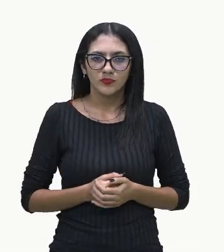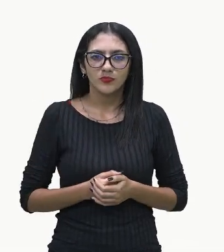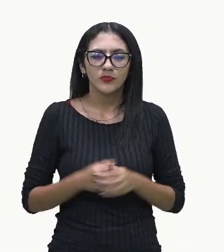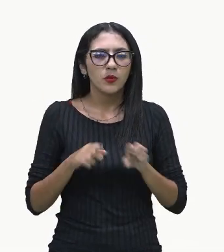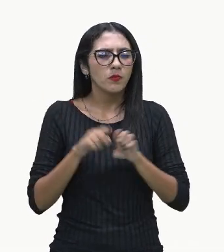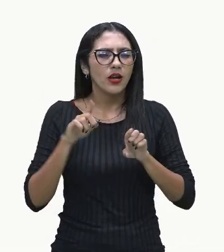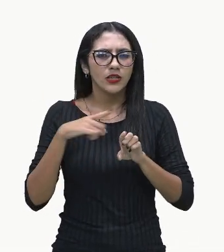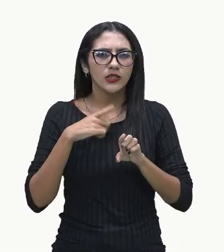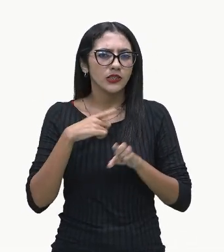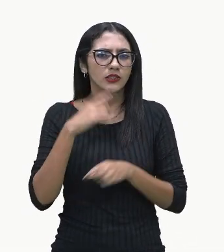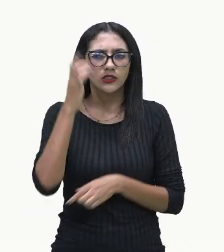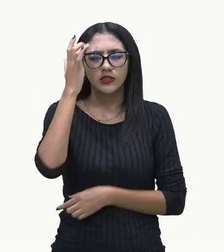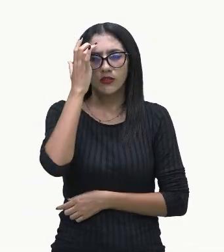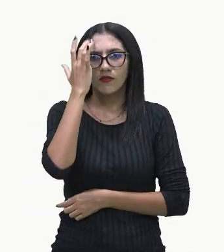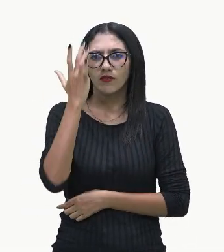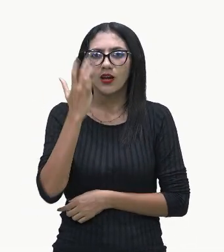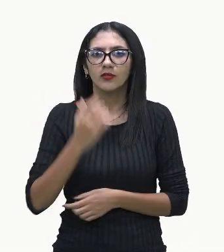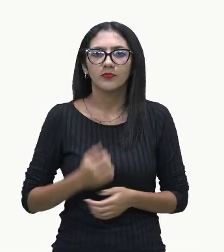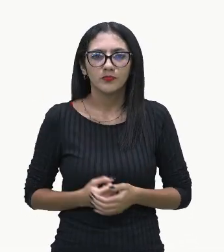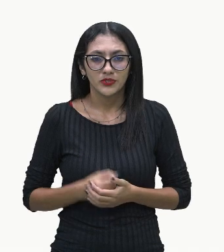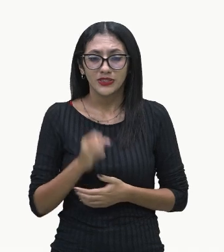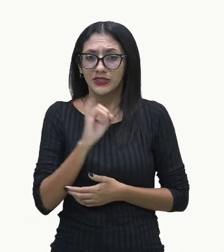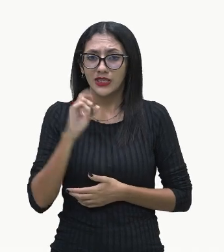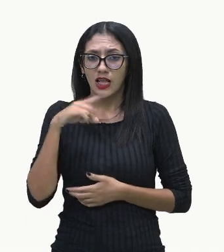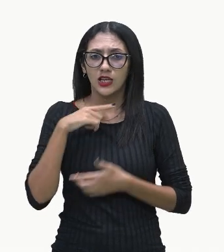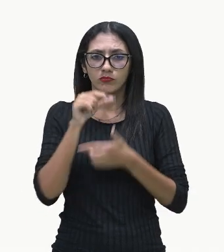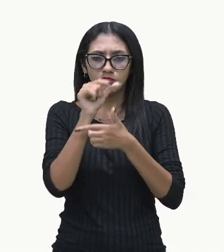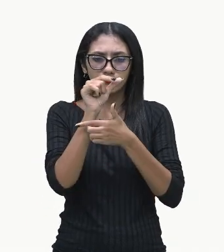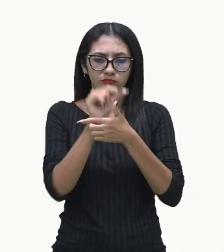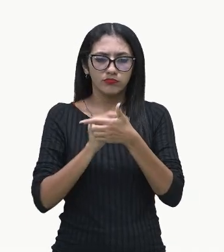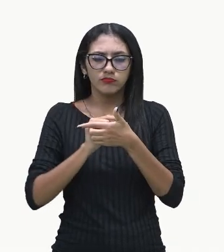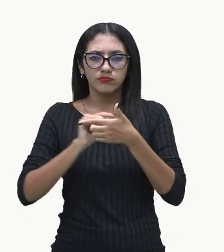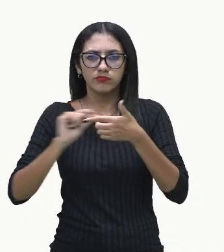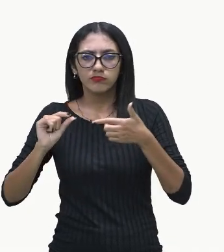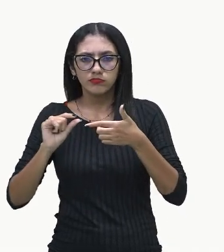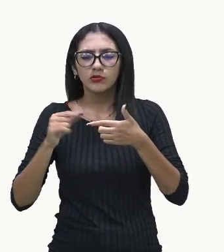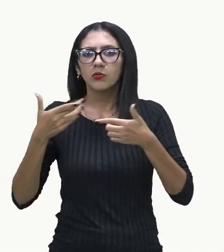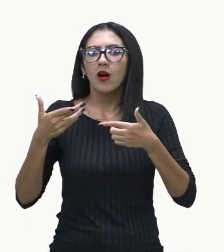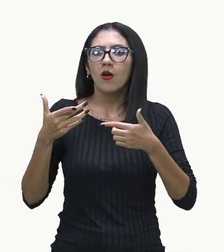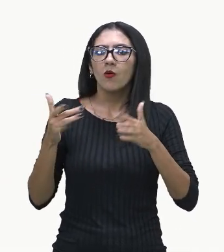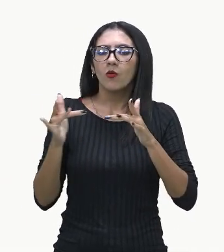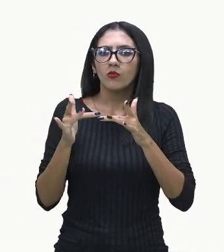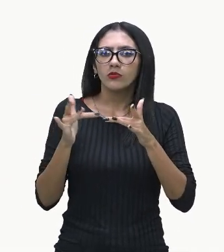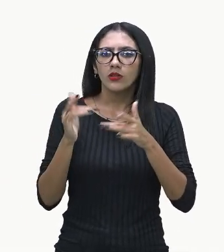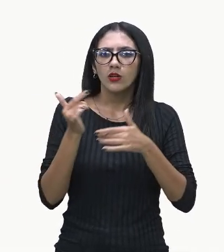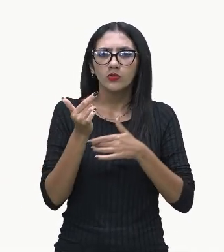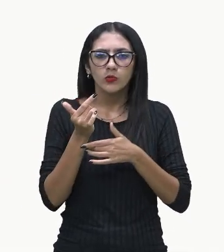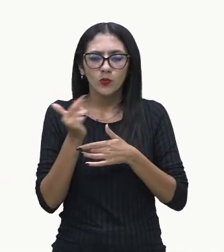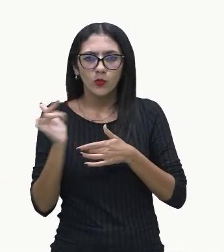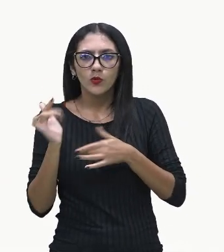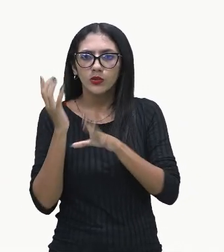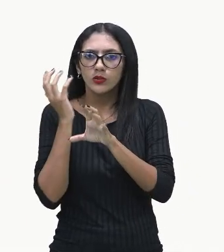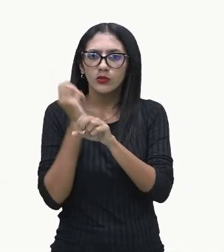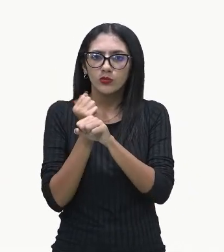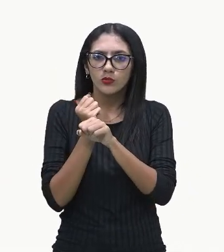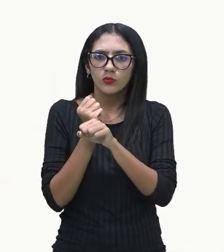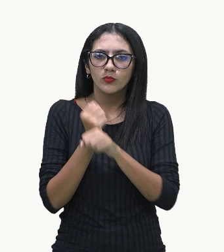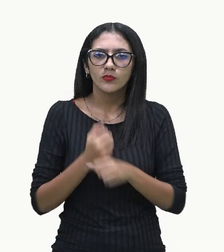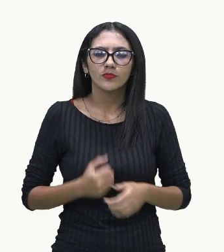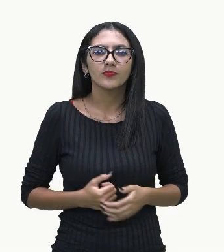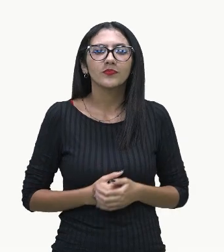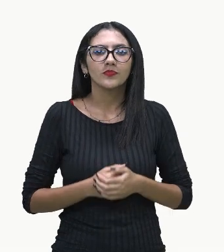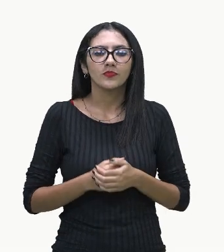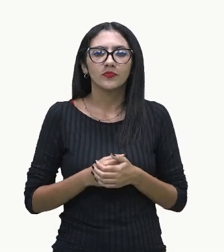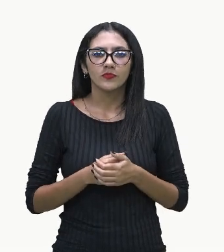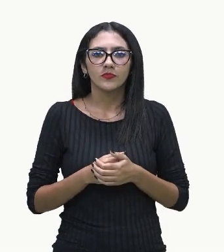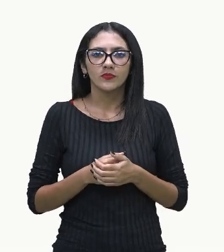fácil. Se este é o cateto, com quem ele vai se relacionar? Qual é a projeção que ele vai se relacionar? Com a projeção ali